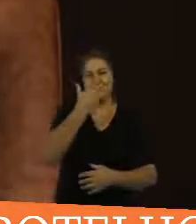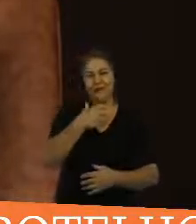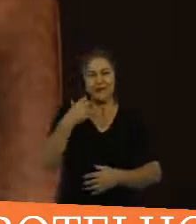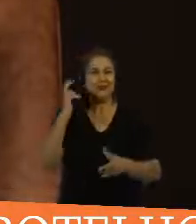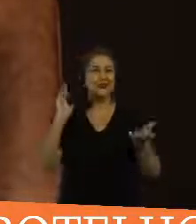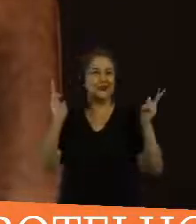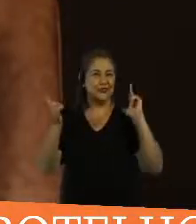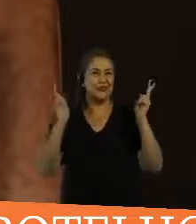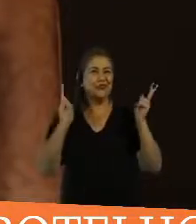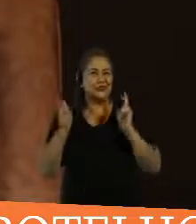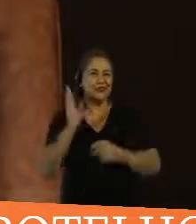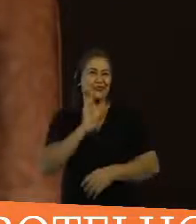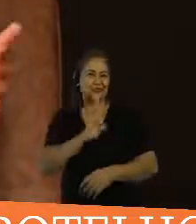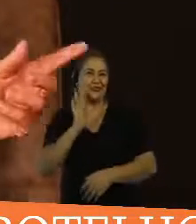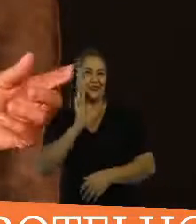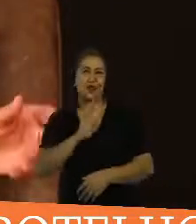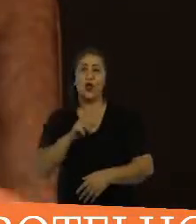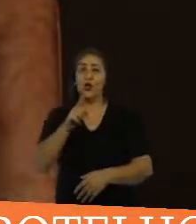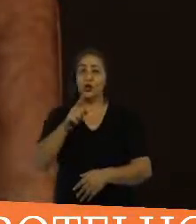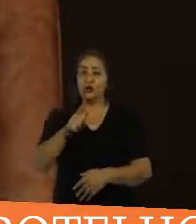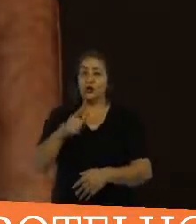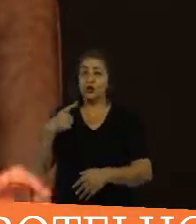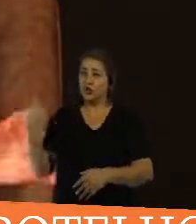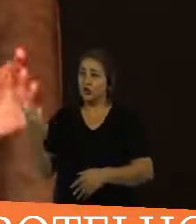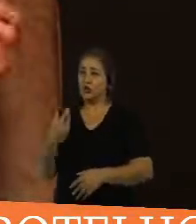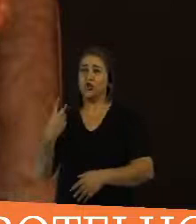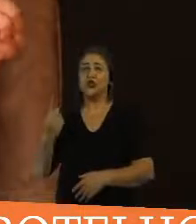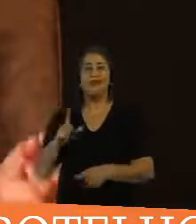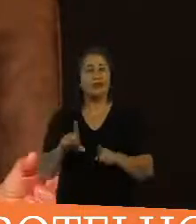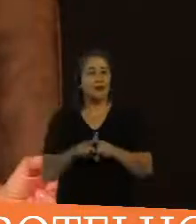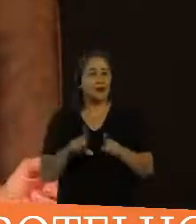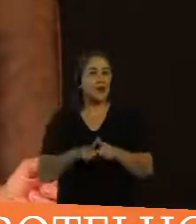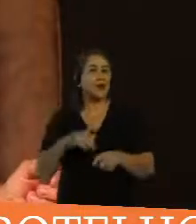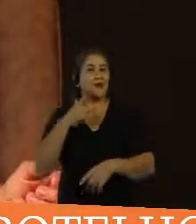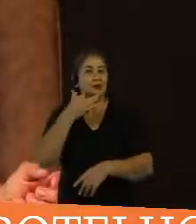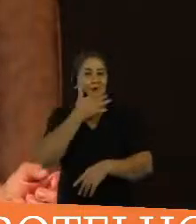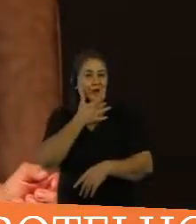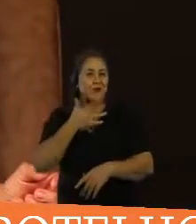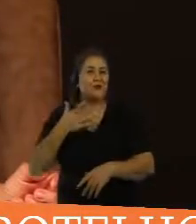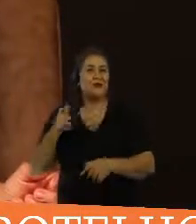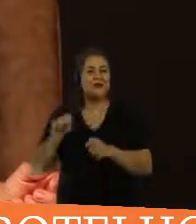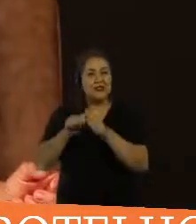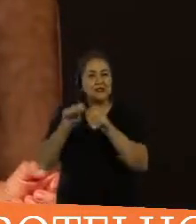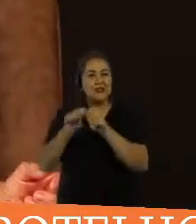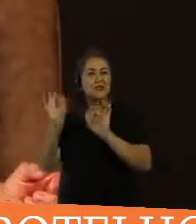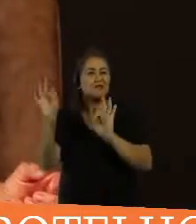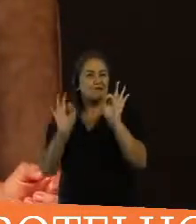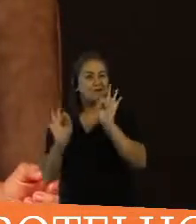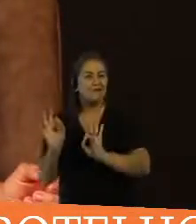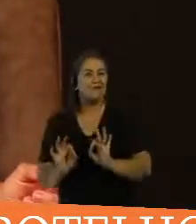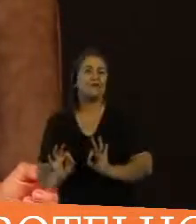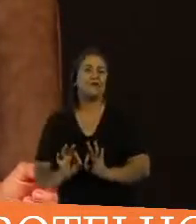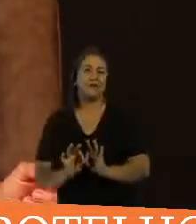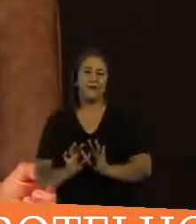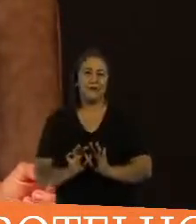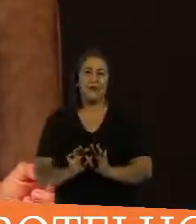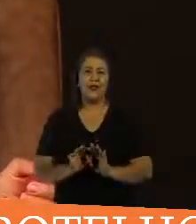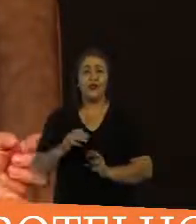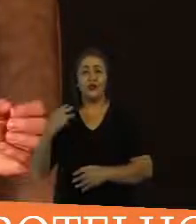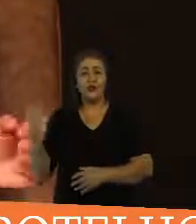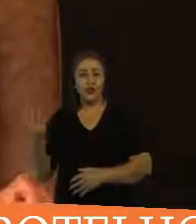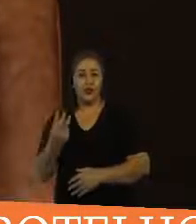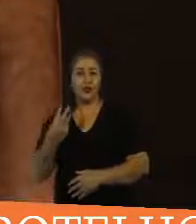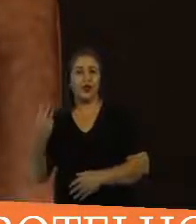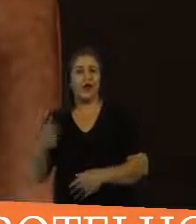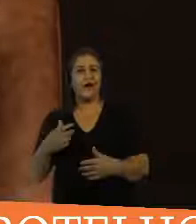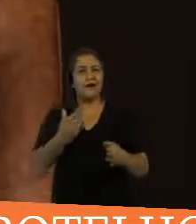divertido esse espetáculo. A gente também, né, José Ricardo? Nós nos divertimos muito na construção. Sim. E a gente, quando a